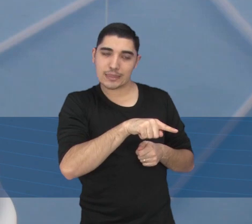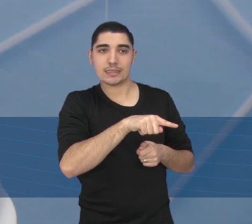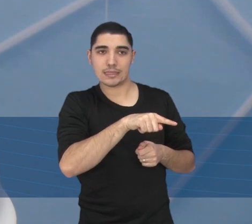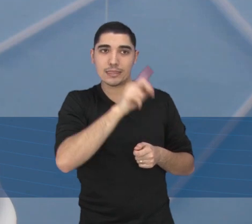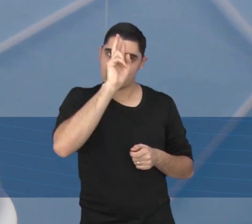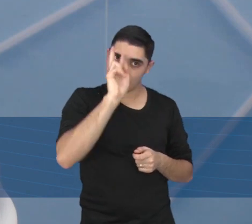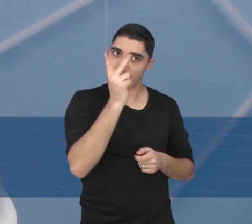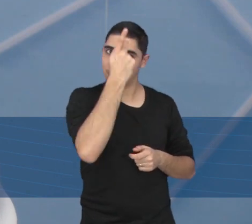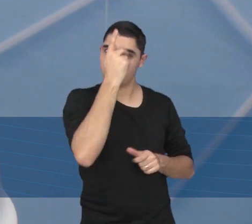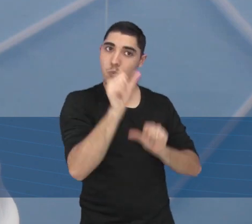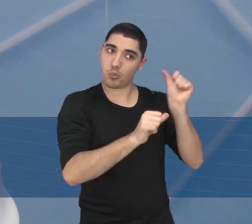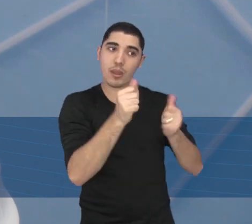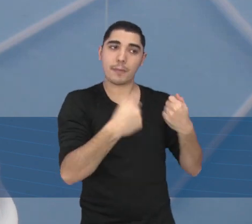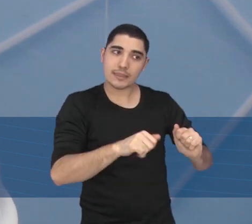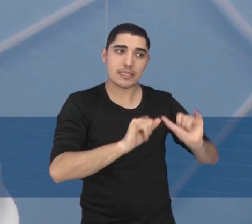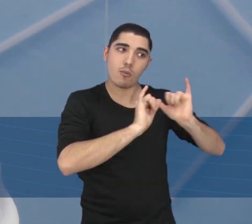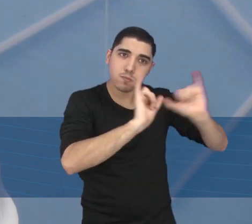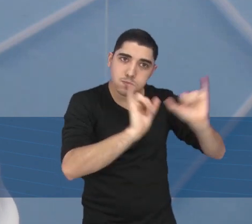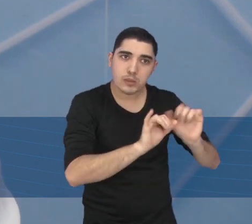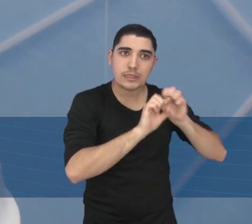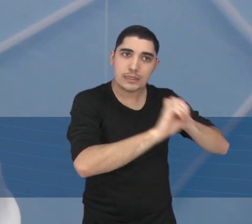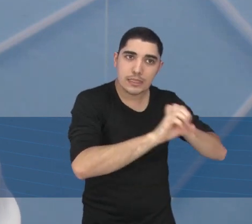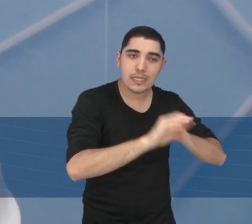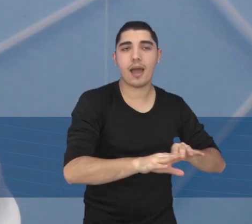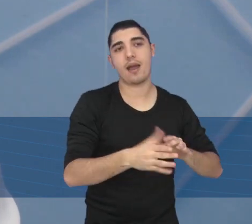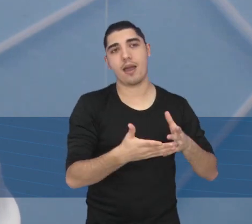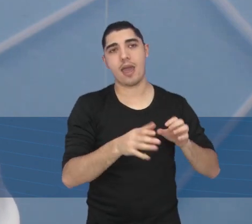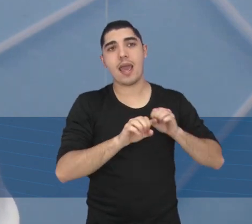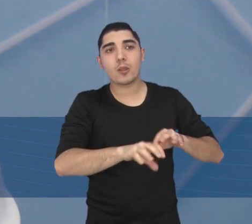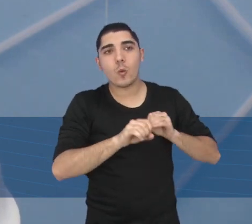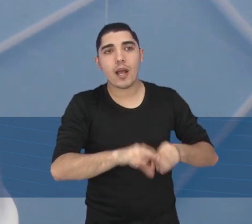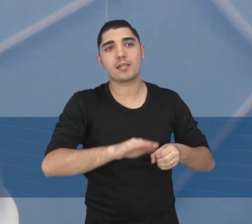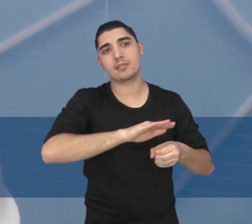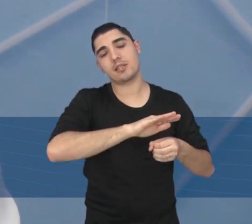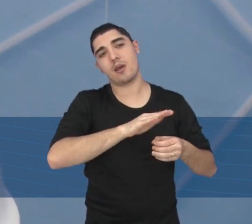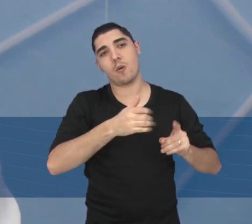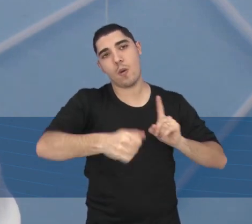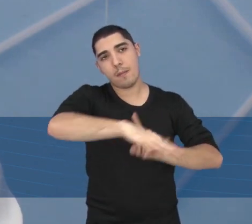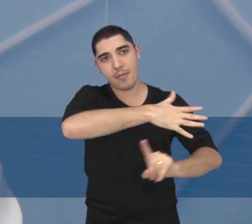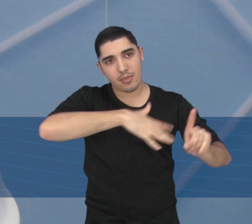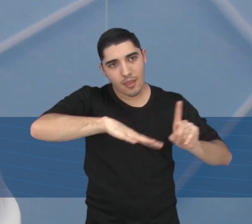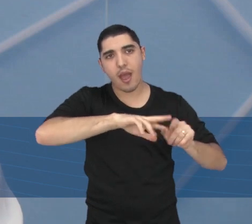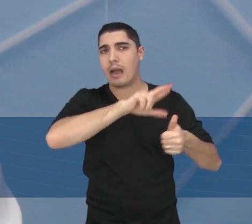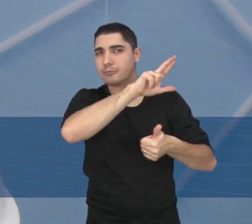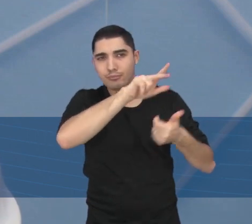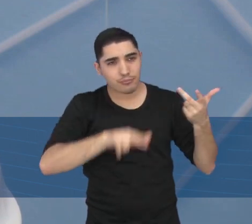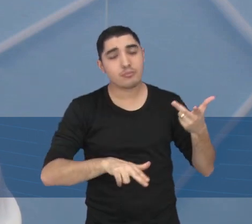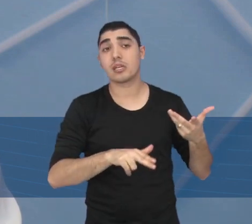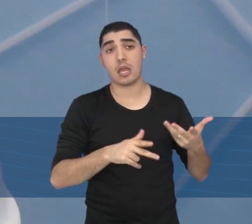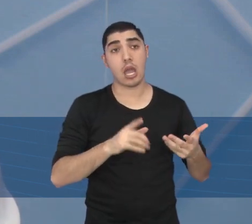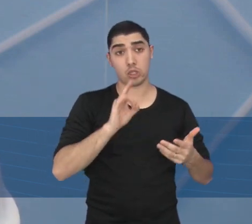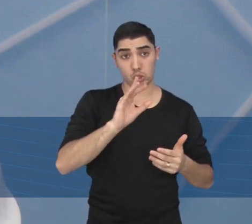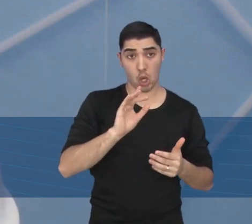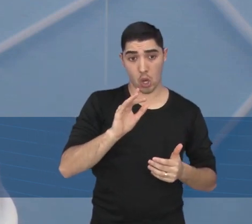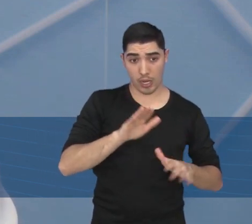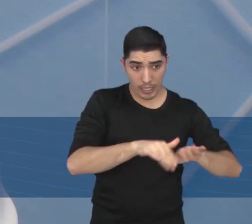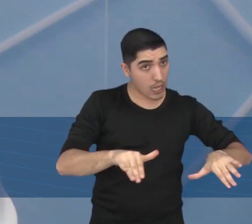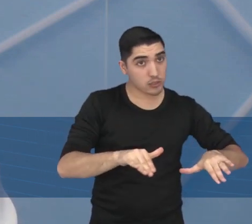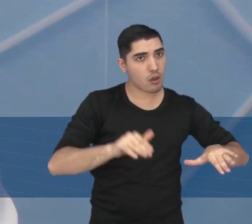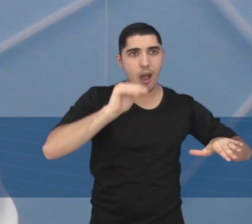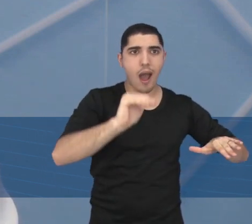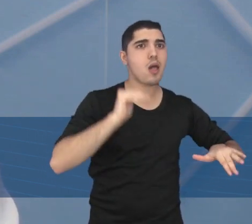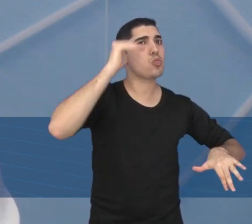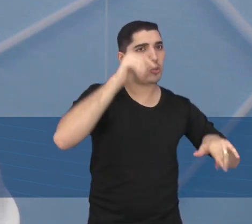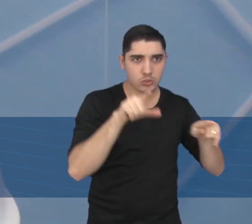passar muito por a questão de conscientização, de educação ambiental, de explicar tanto para adultos quanto as crianças, todas as